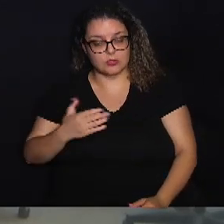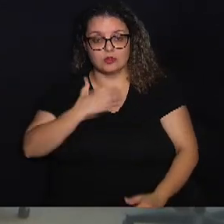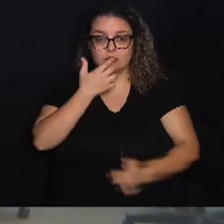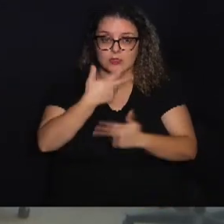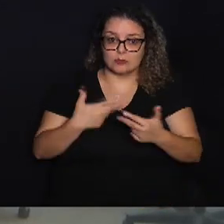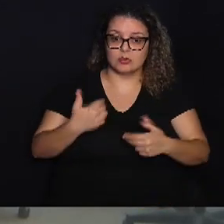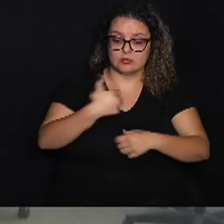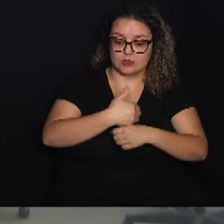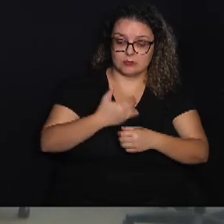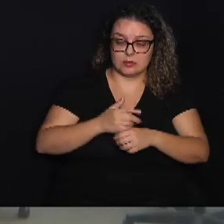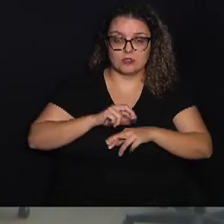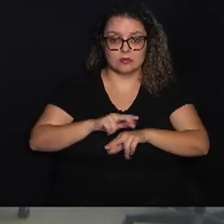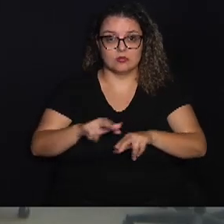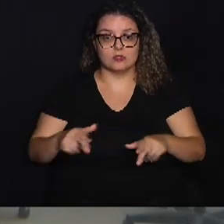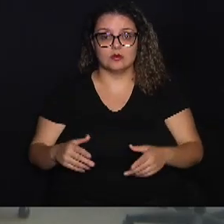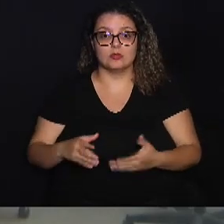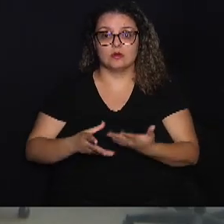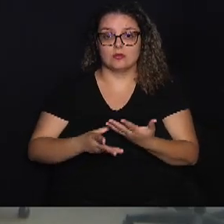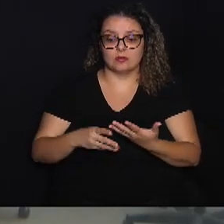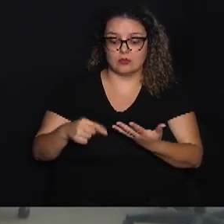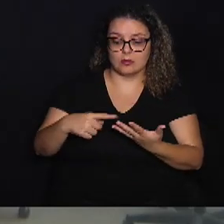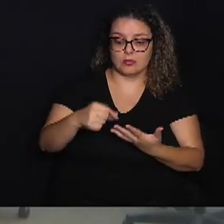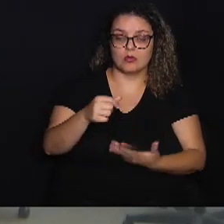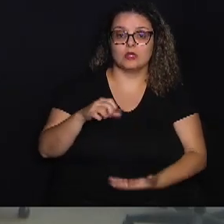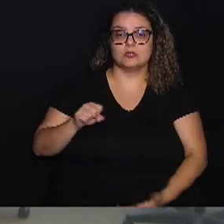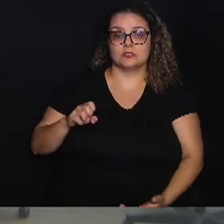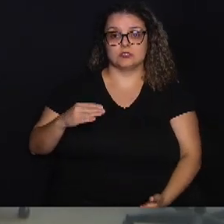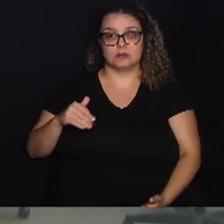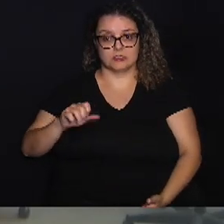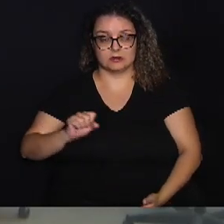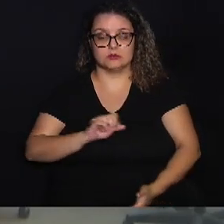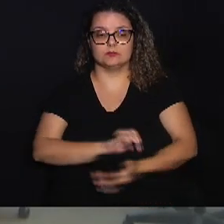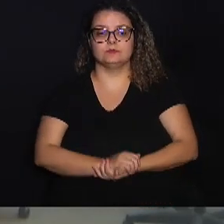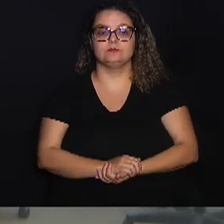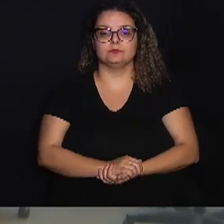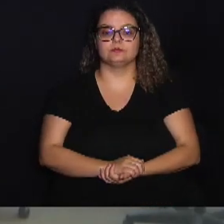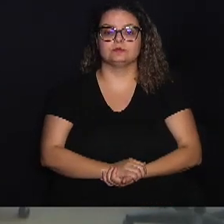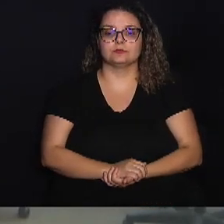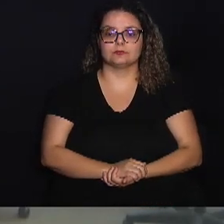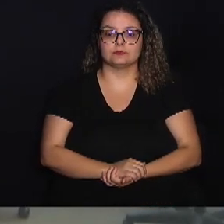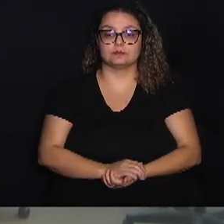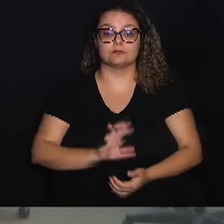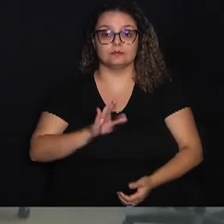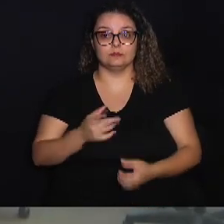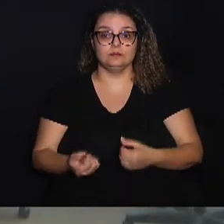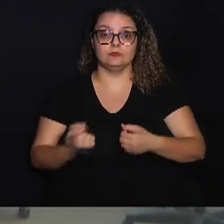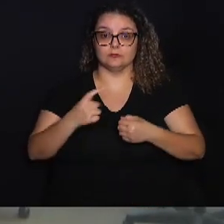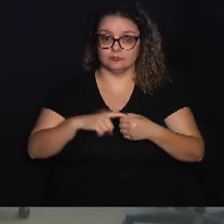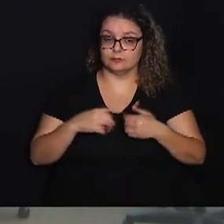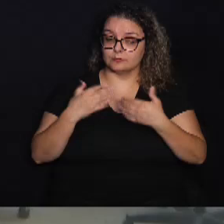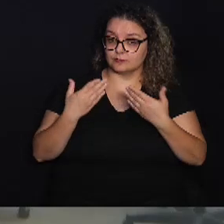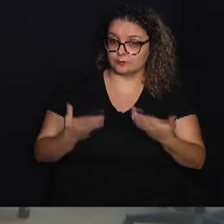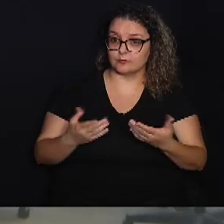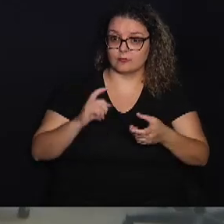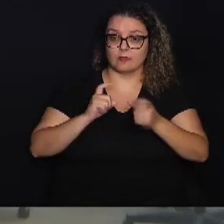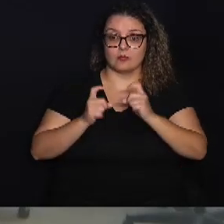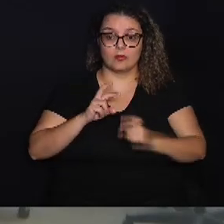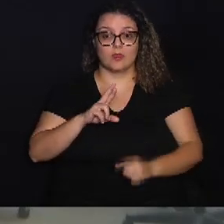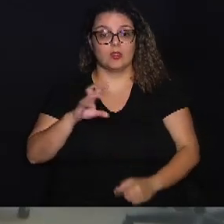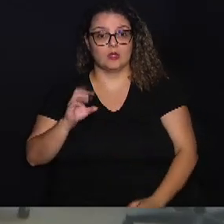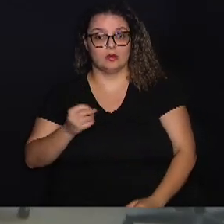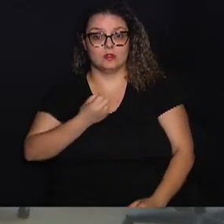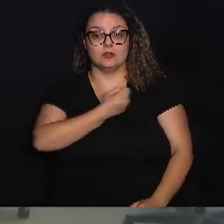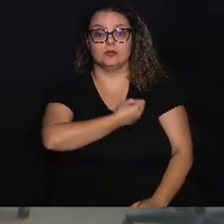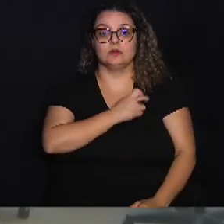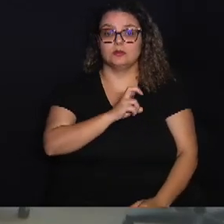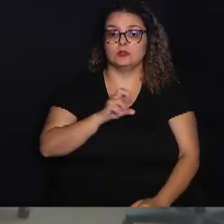legumes e folhagens secas daqui a pouquinho de volta para você reunião ordinária de número